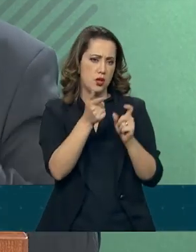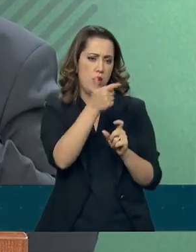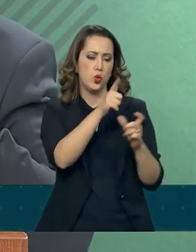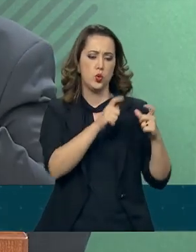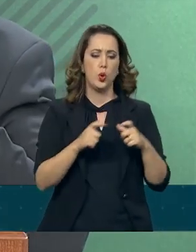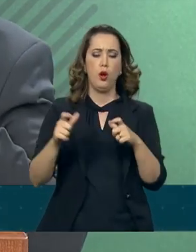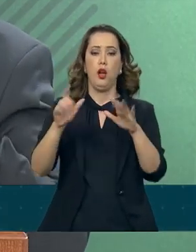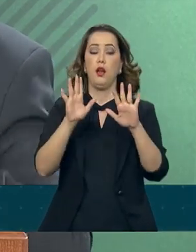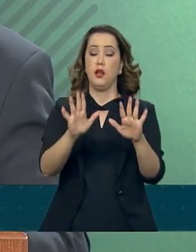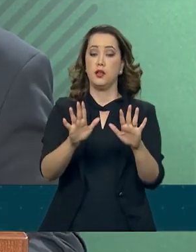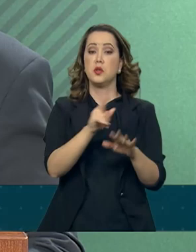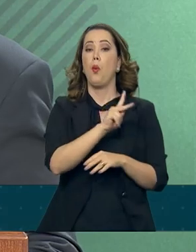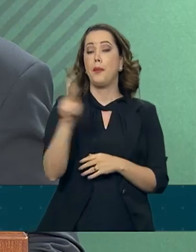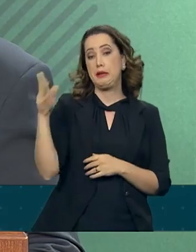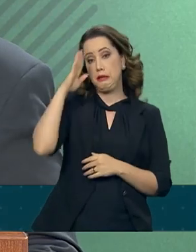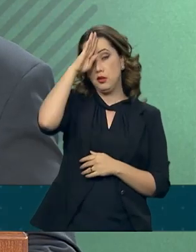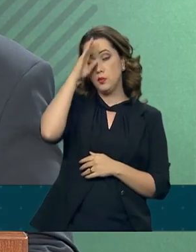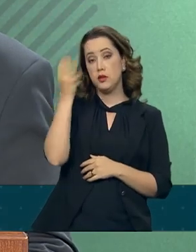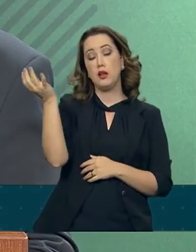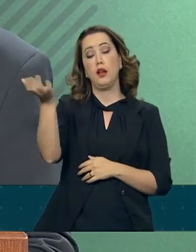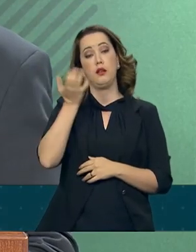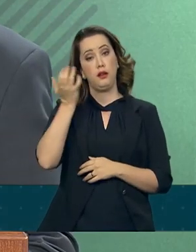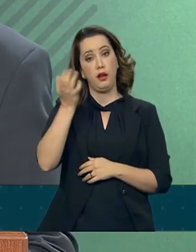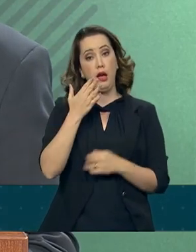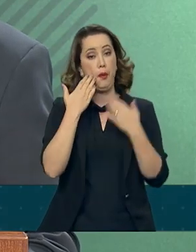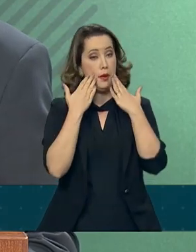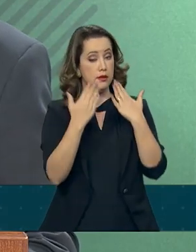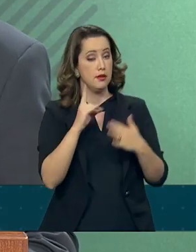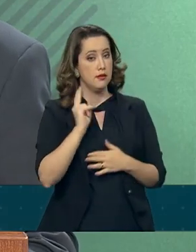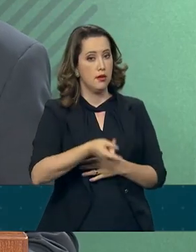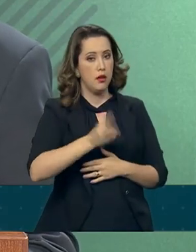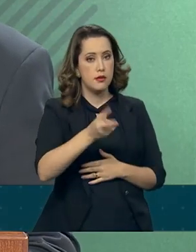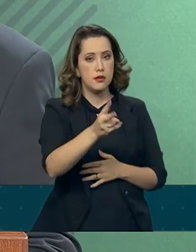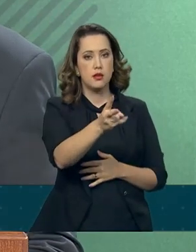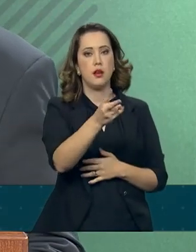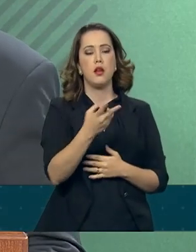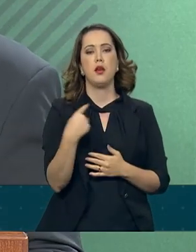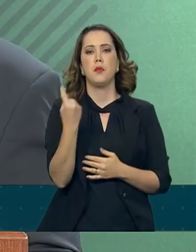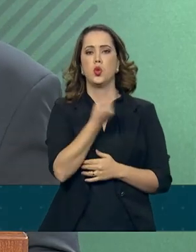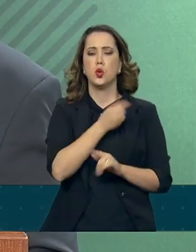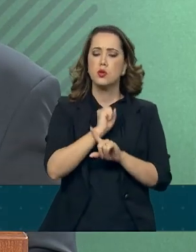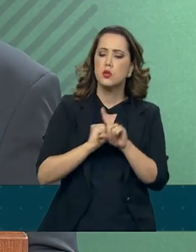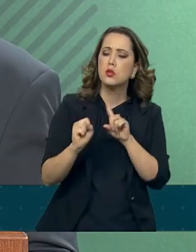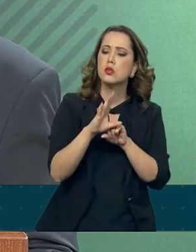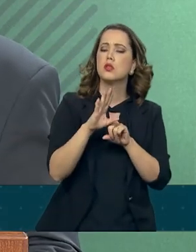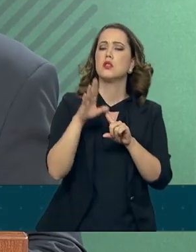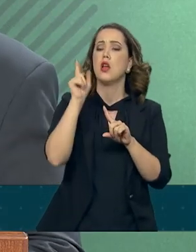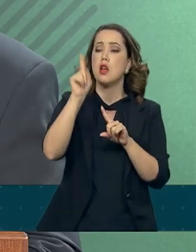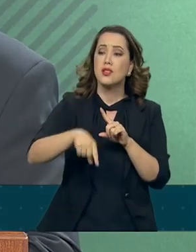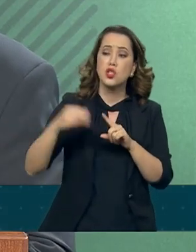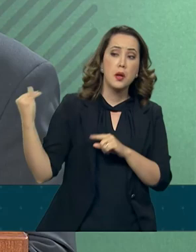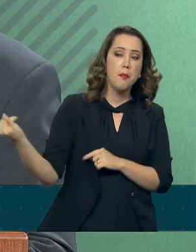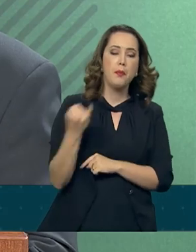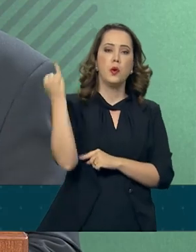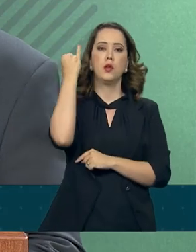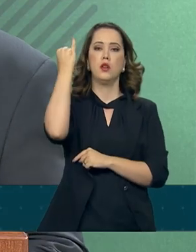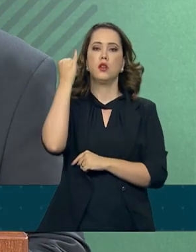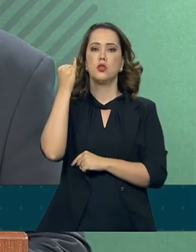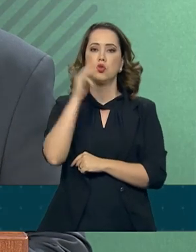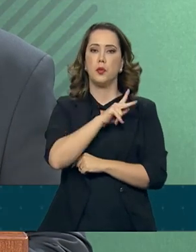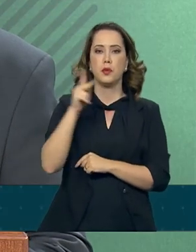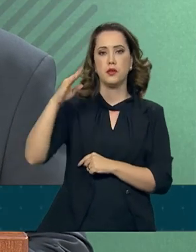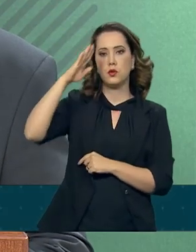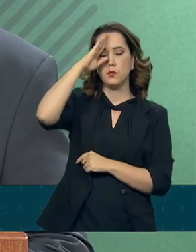parques o que o presidente vem colocando claramente a apreciação da nossa sociedade é importante que ele